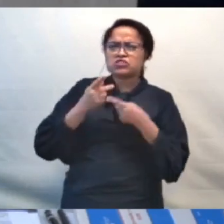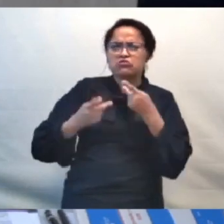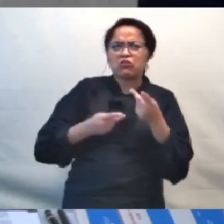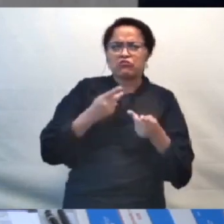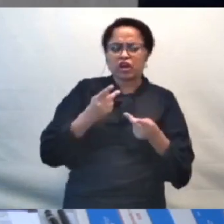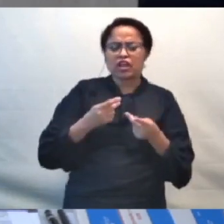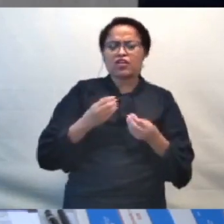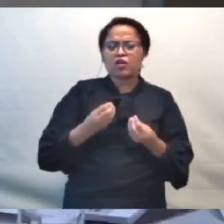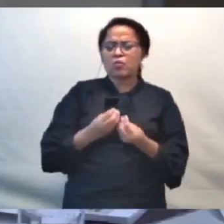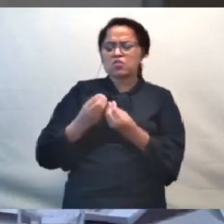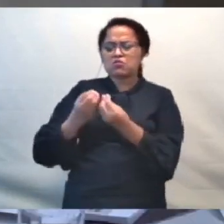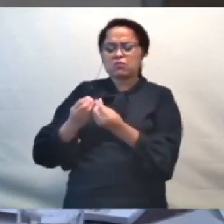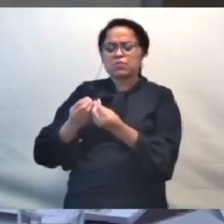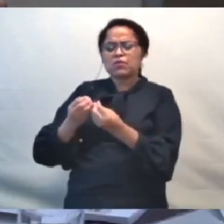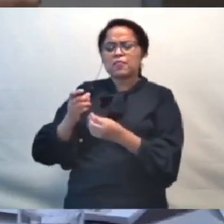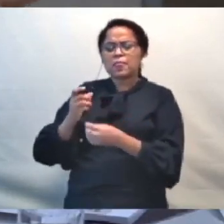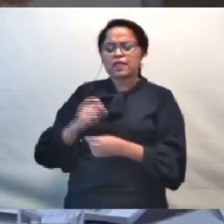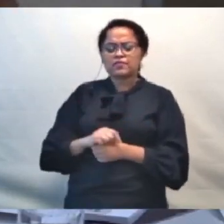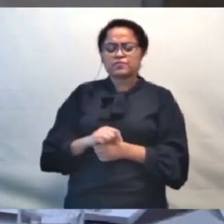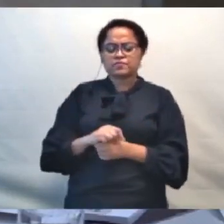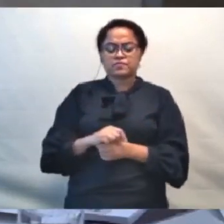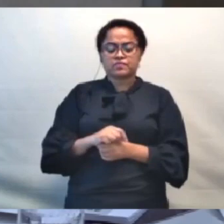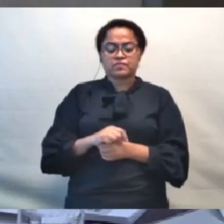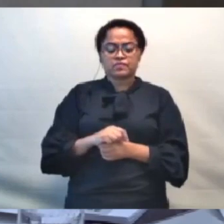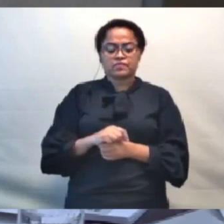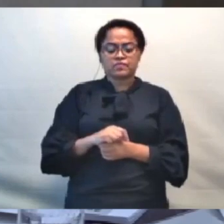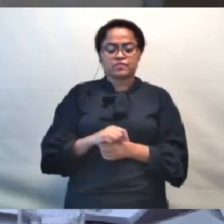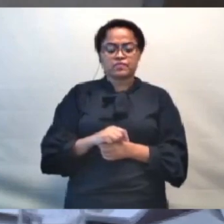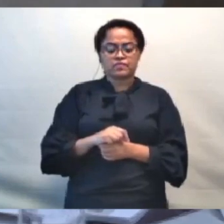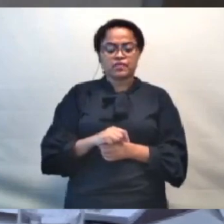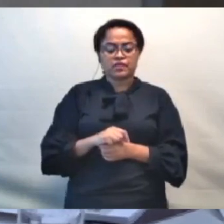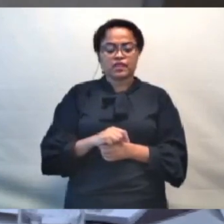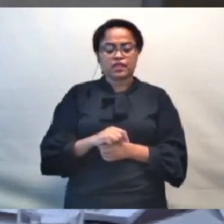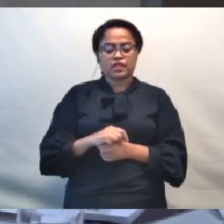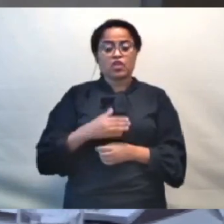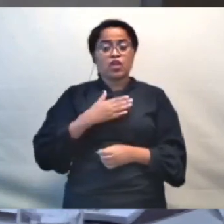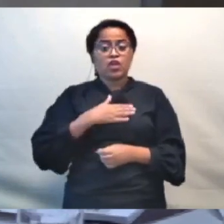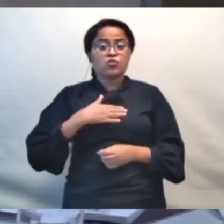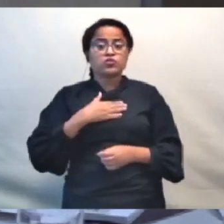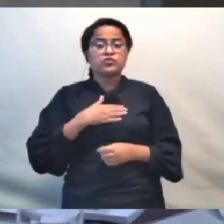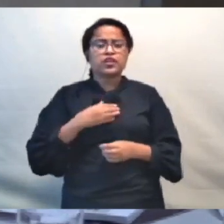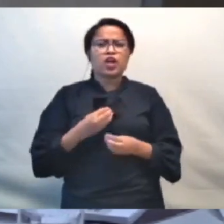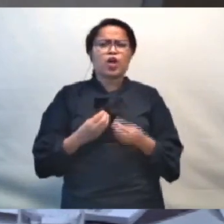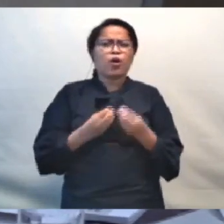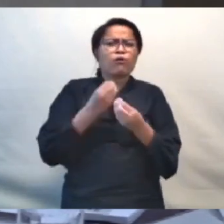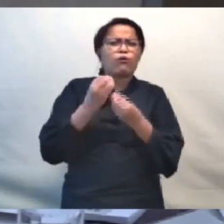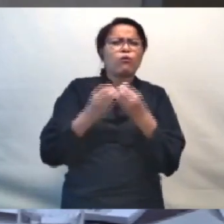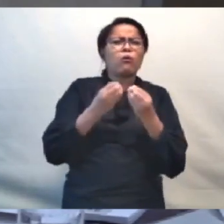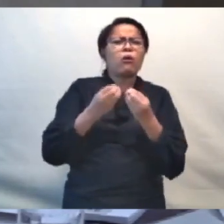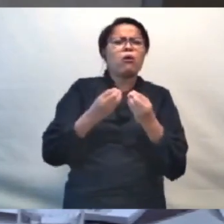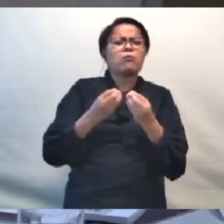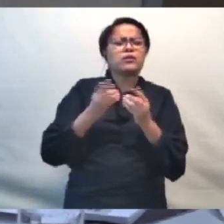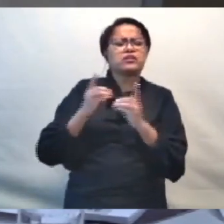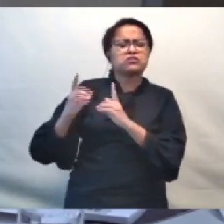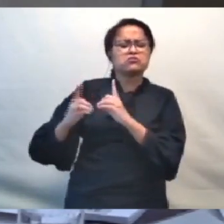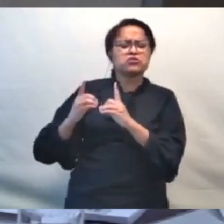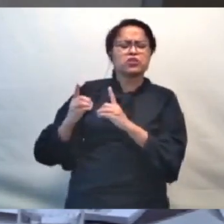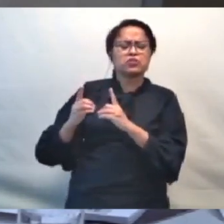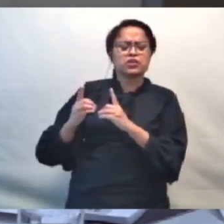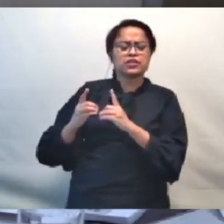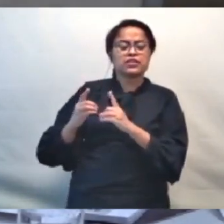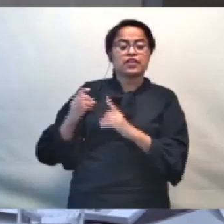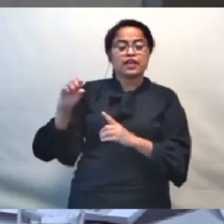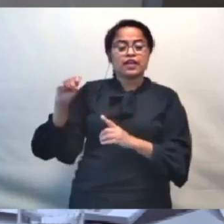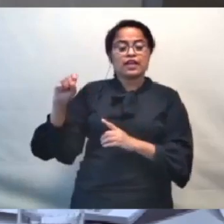Gostaria, né, de ouvir como que estão sendo feitas essas ações, como que eles estão dialogando. Aí a FAO tem da parte da SLU, né, para poder nos